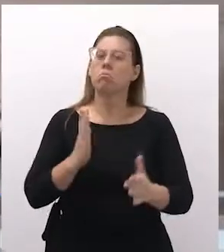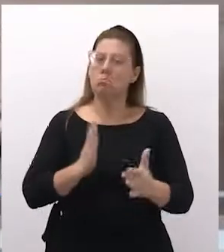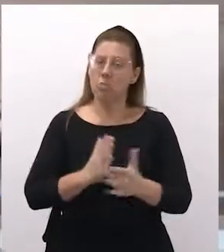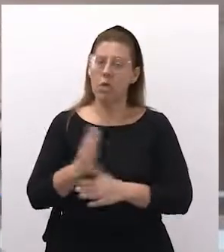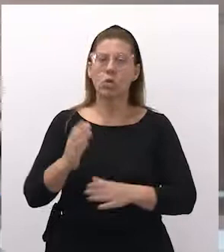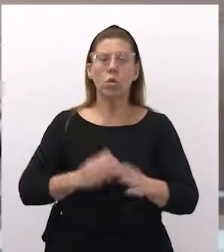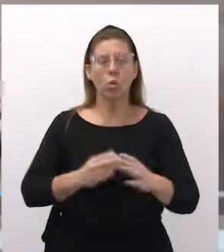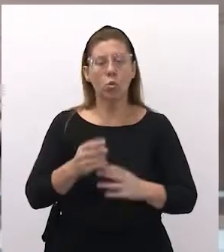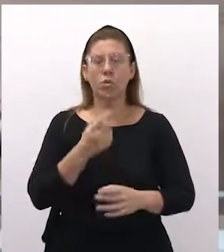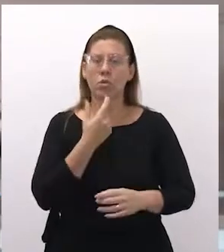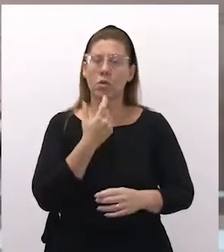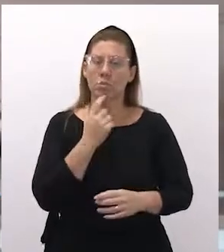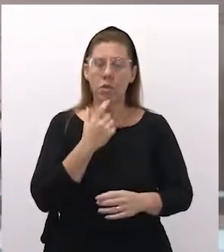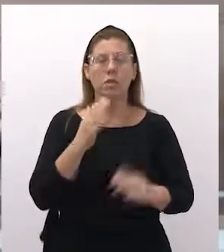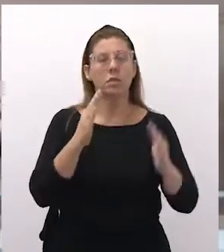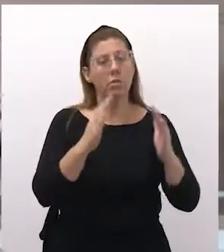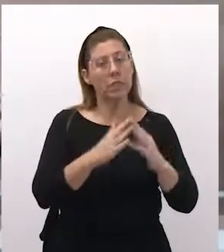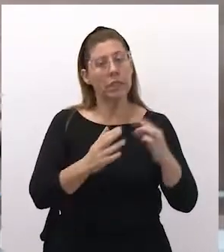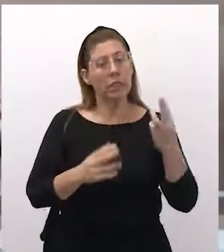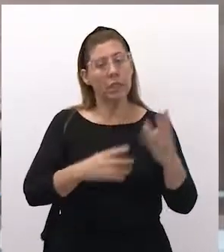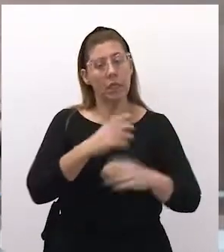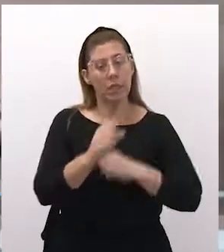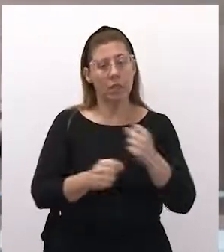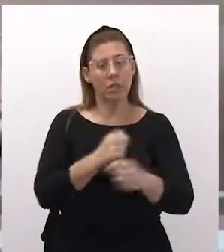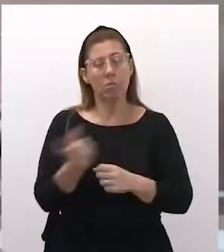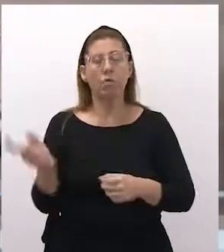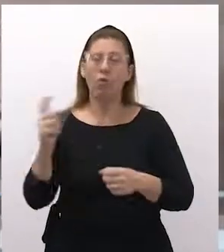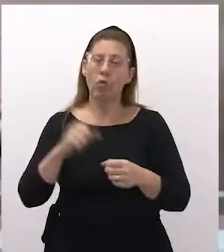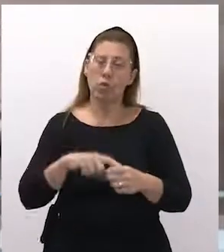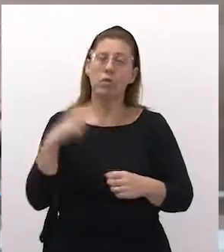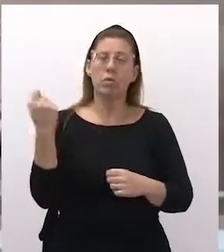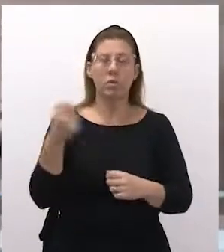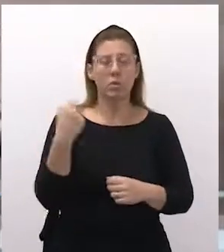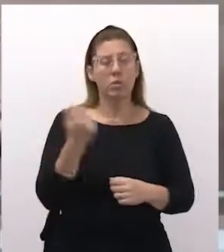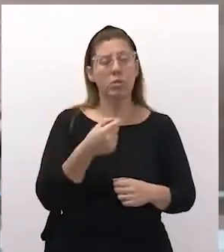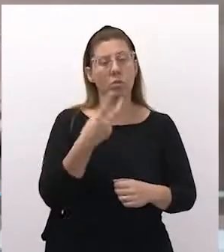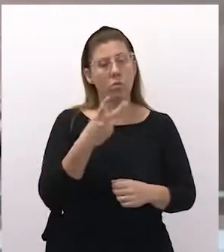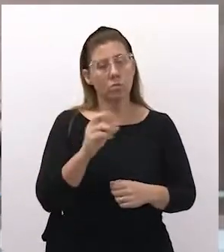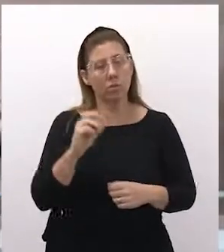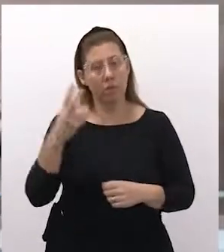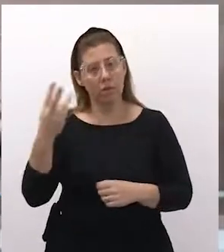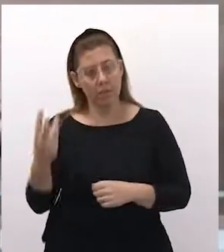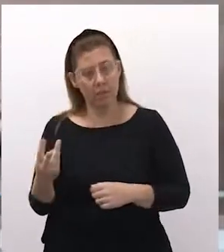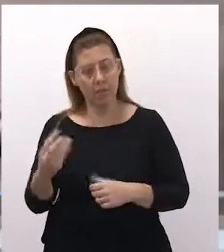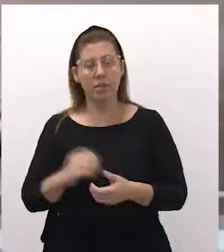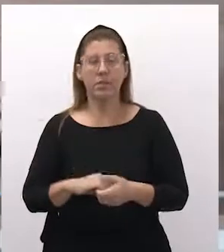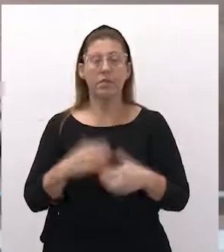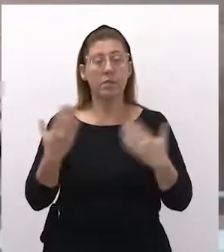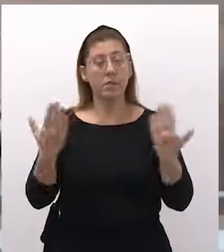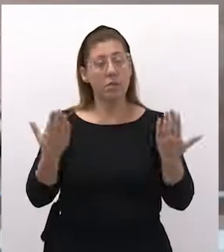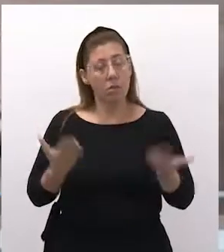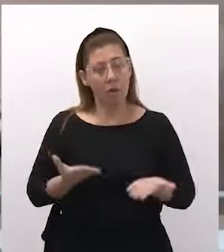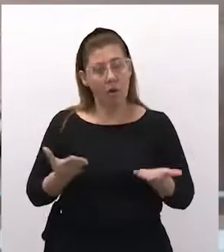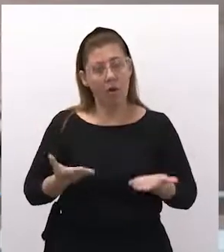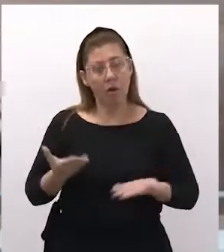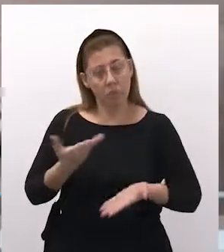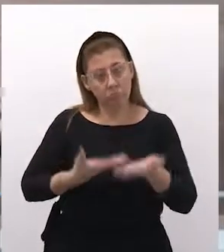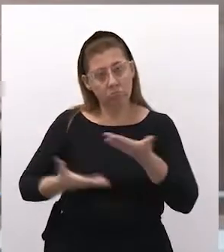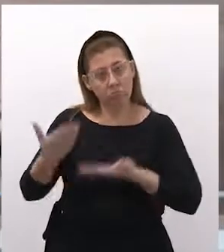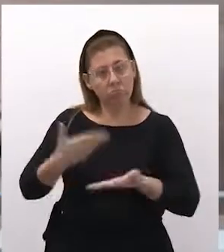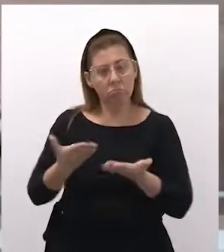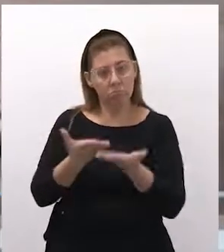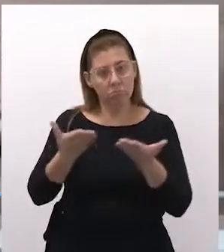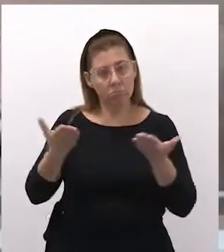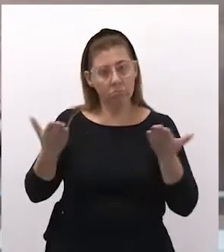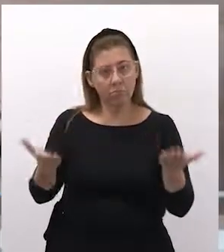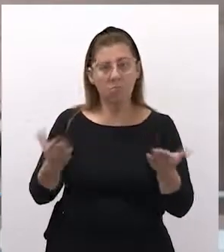3 anos morando em Campinas, depois voltei para cá em 2013. E hoje eu vou compartilhar com